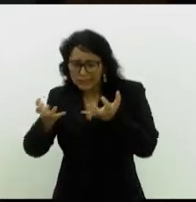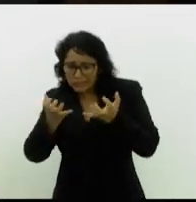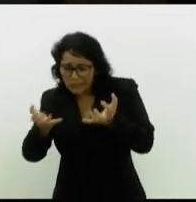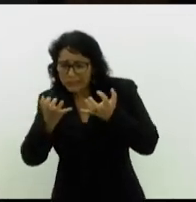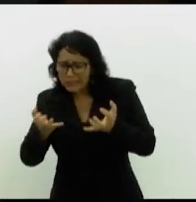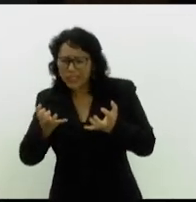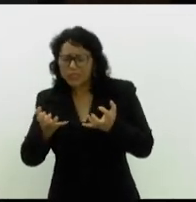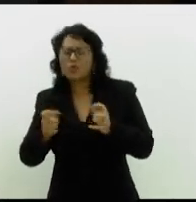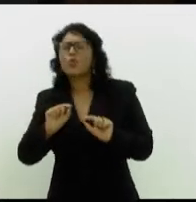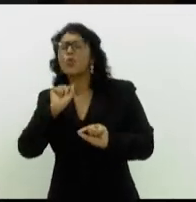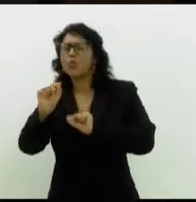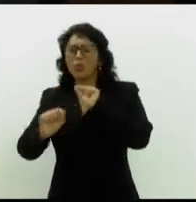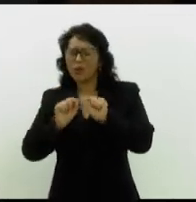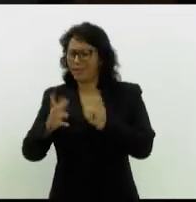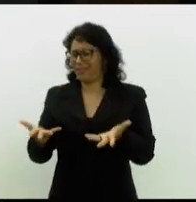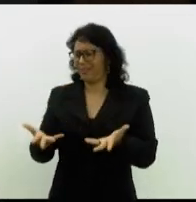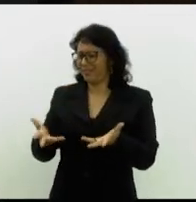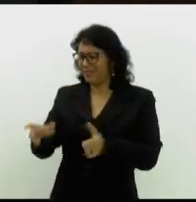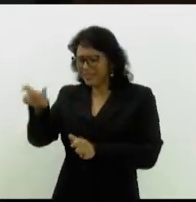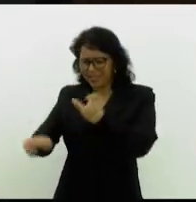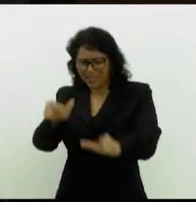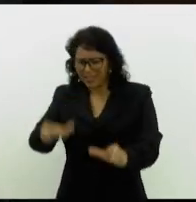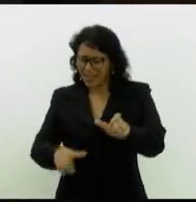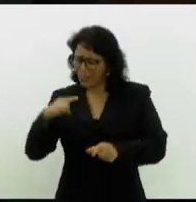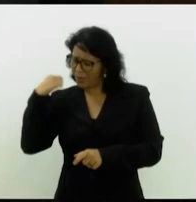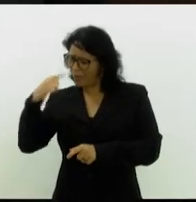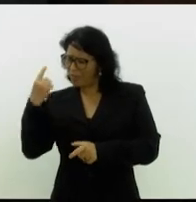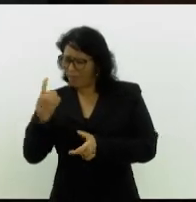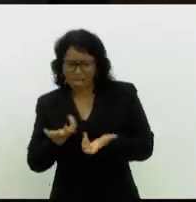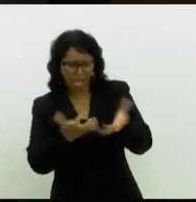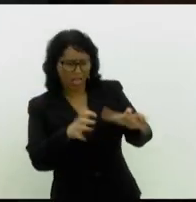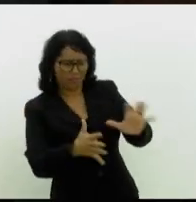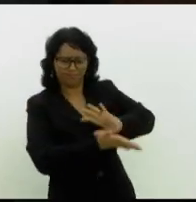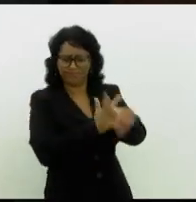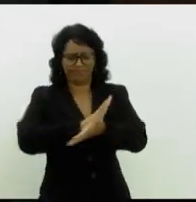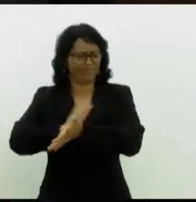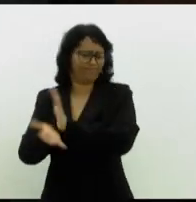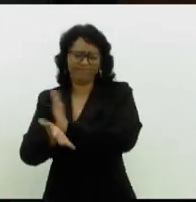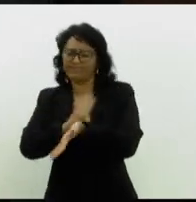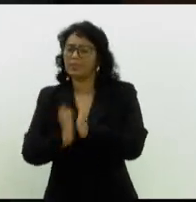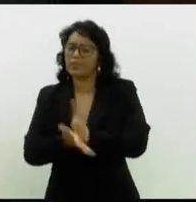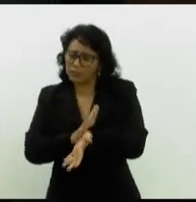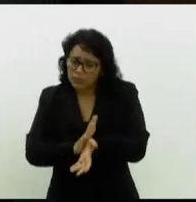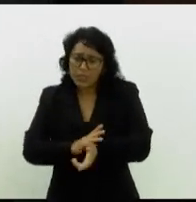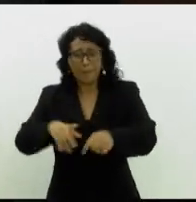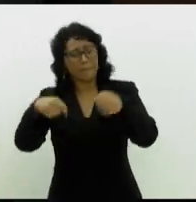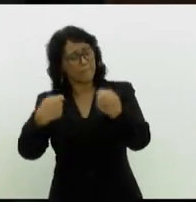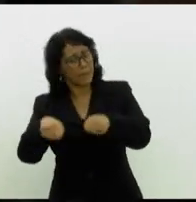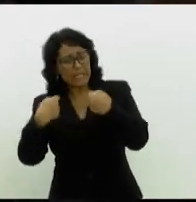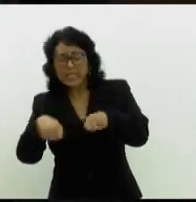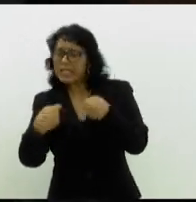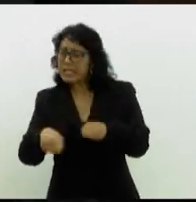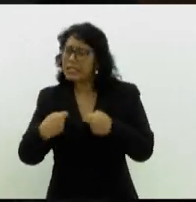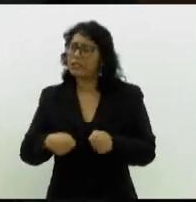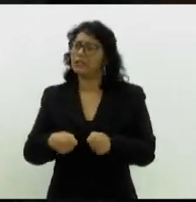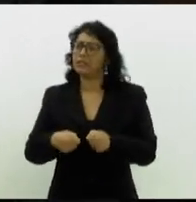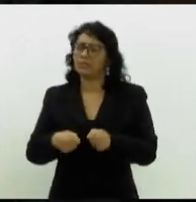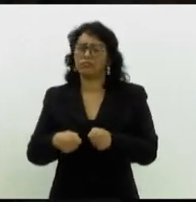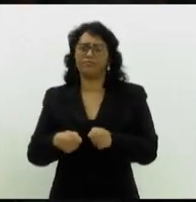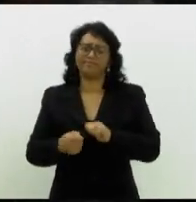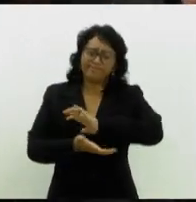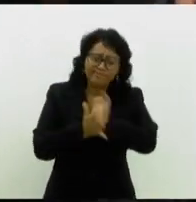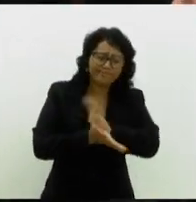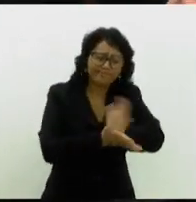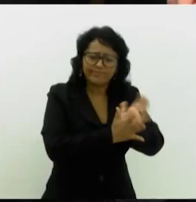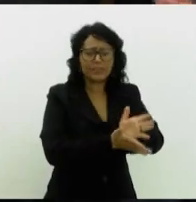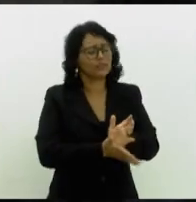repudiar a atuação de Deputados que seguem sistematicamente tratando divergência como supressão de ideias